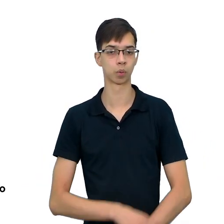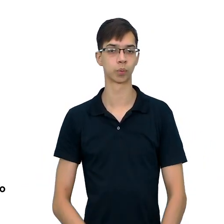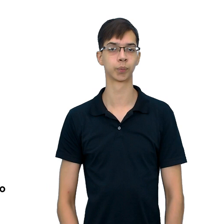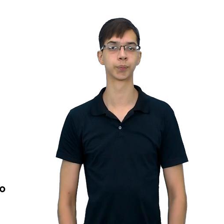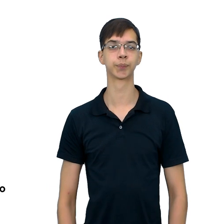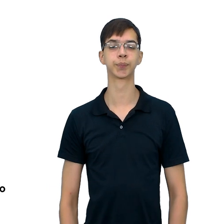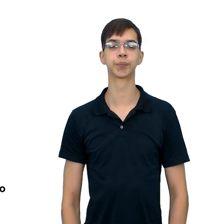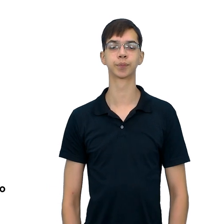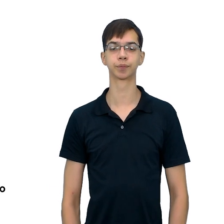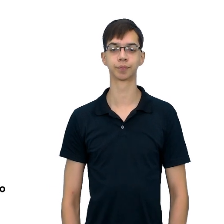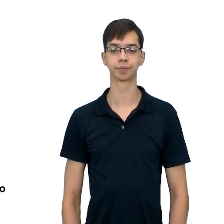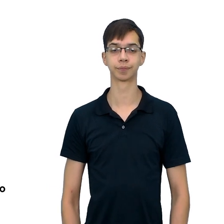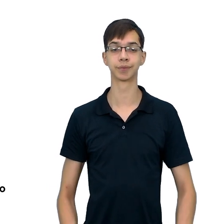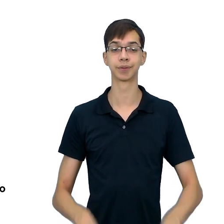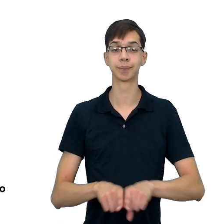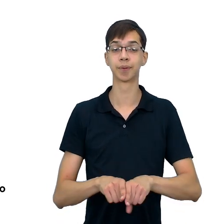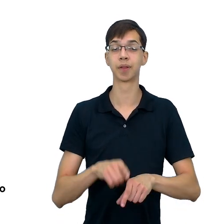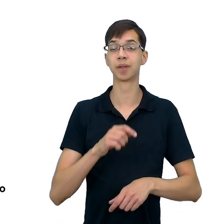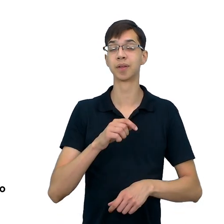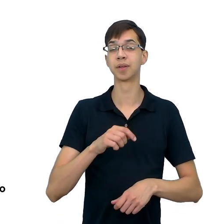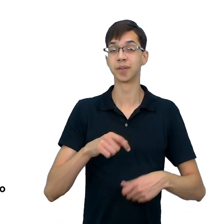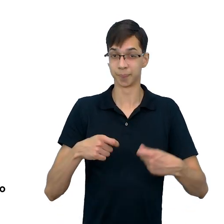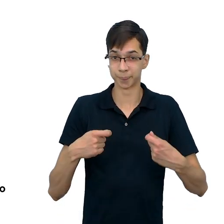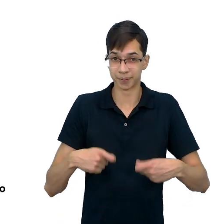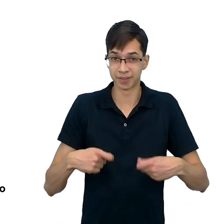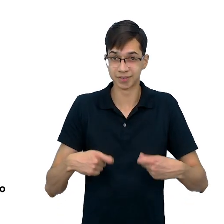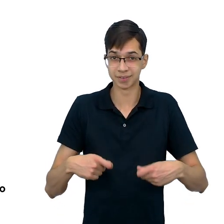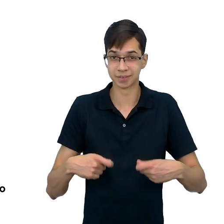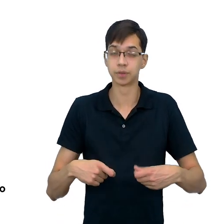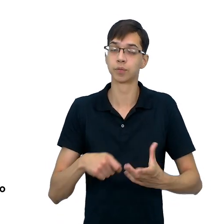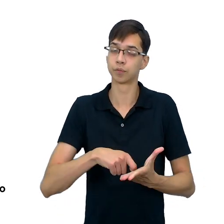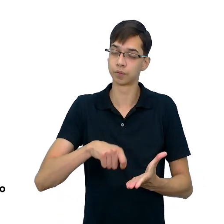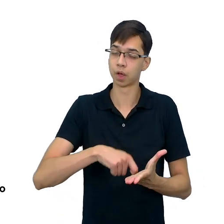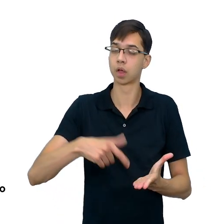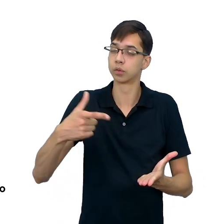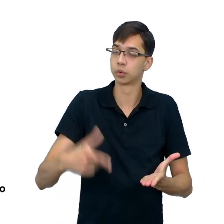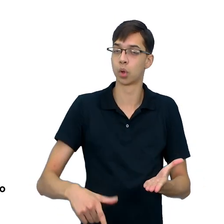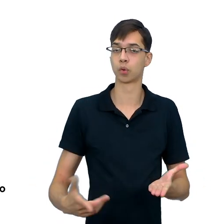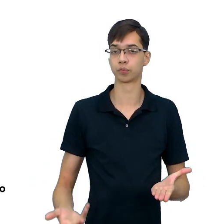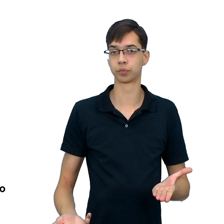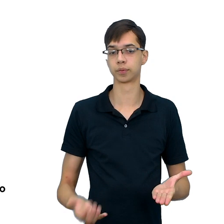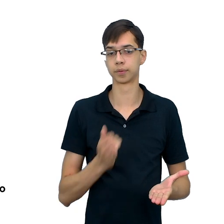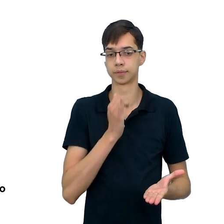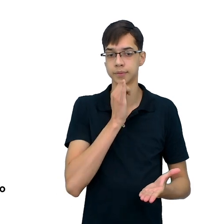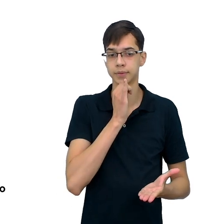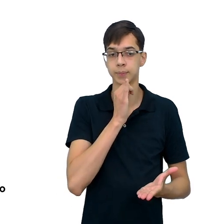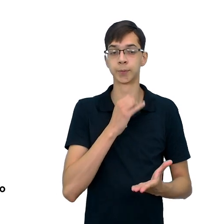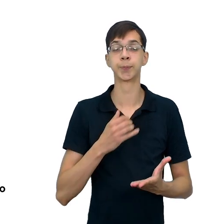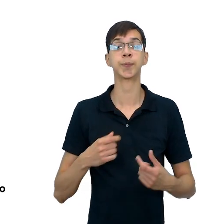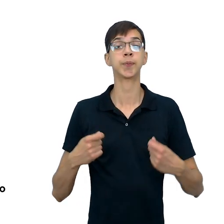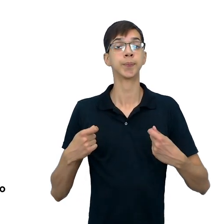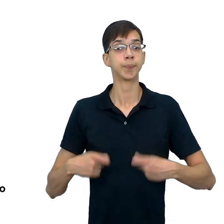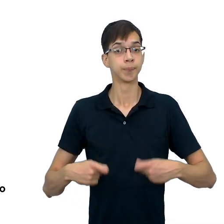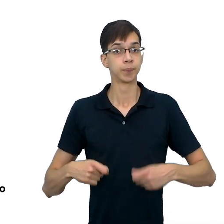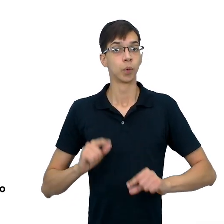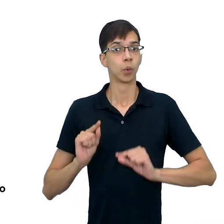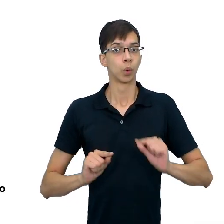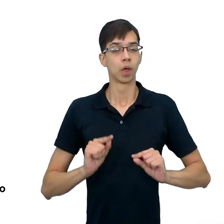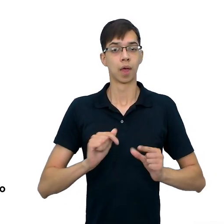reescrita, se necessário. Então, é recomendado aí que eles sigam, né, essas comandas aí da atividade,